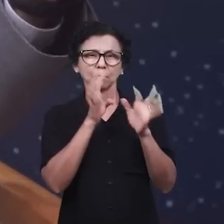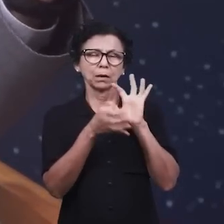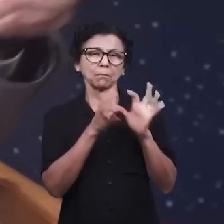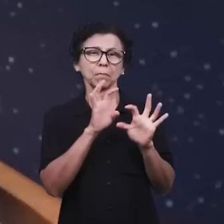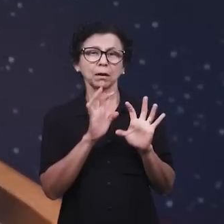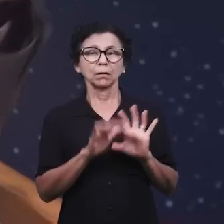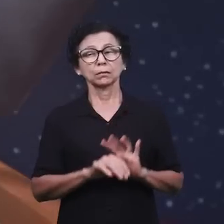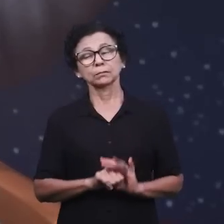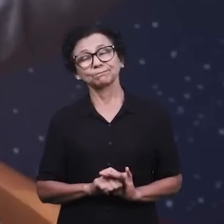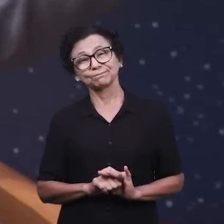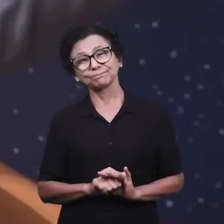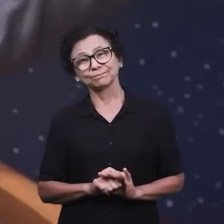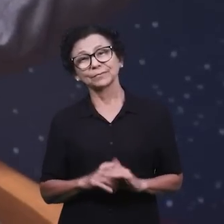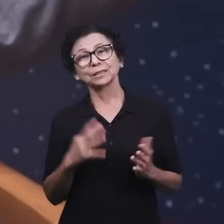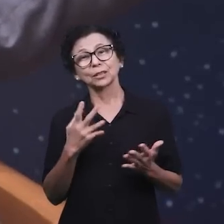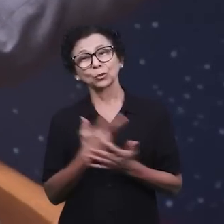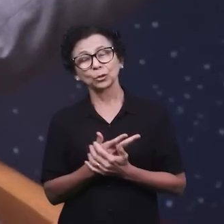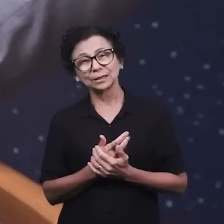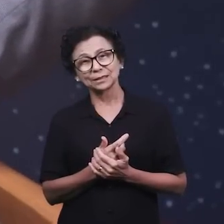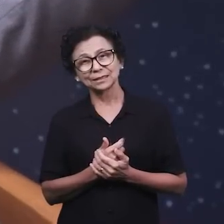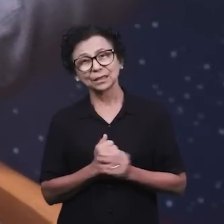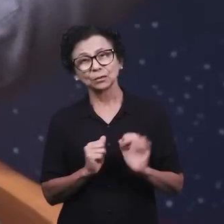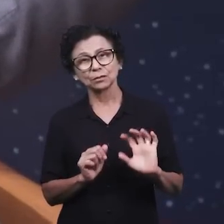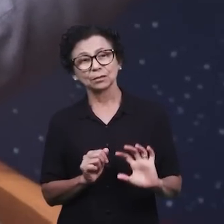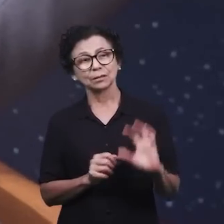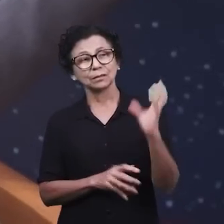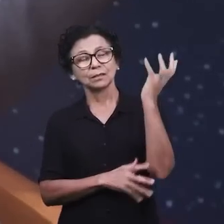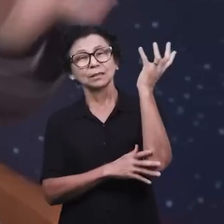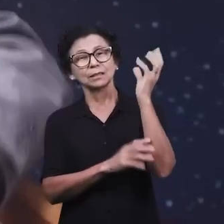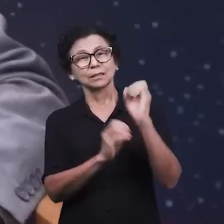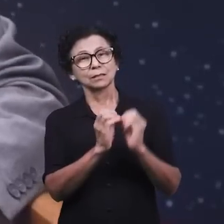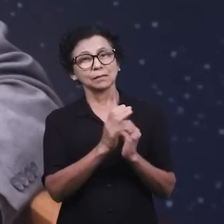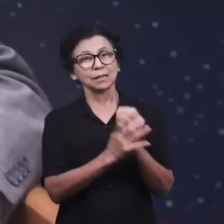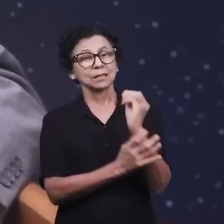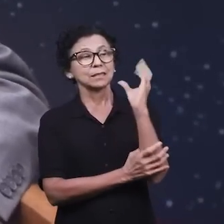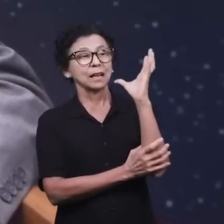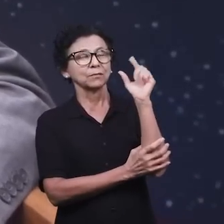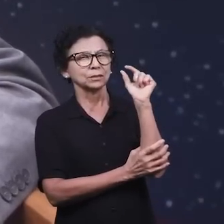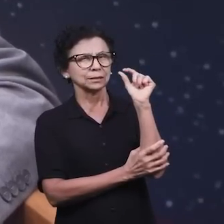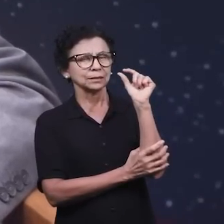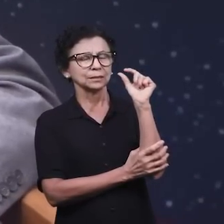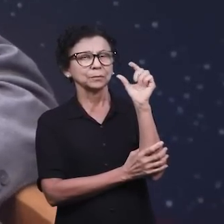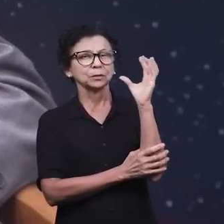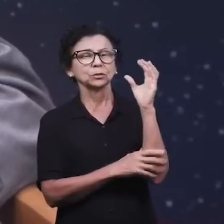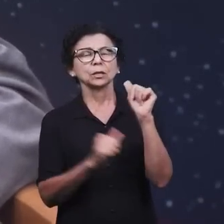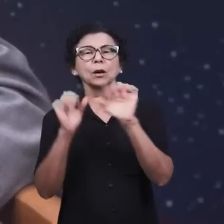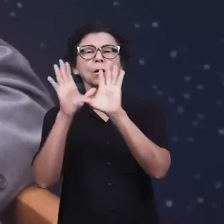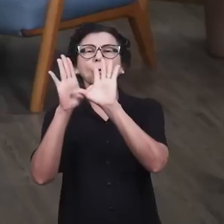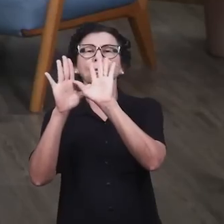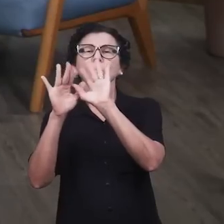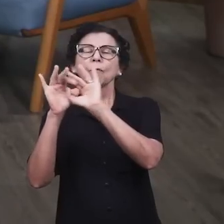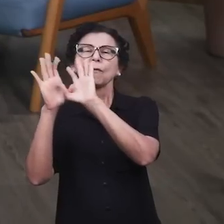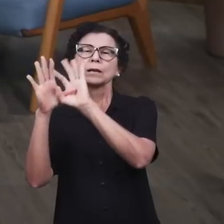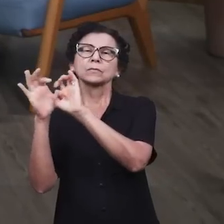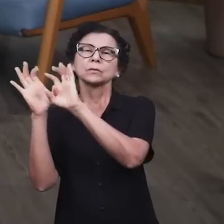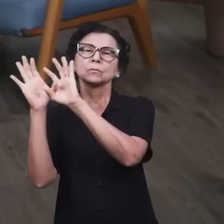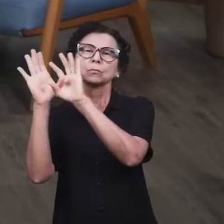vaidade, o poder humano, não é? A razão, o argumento, e